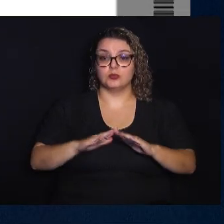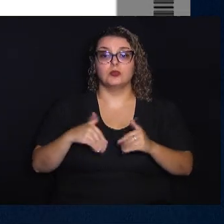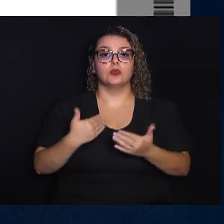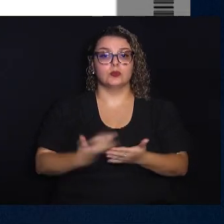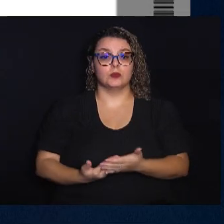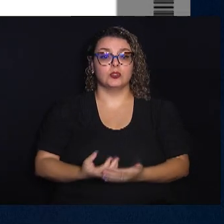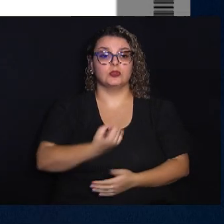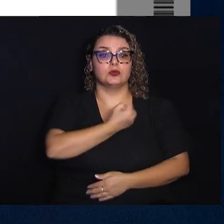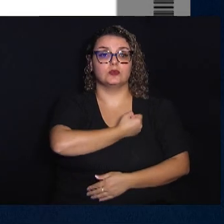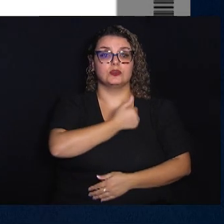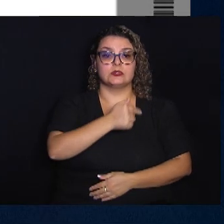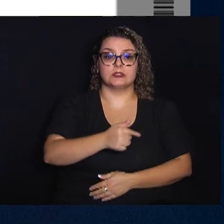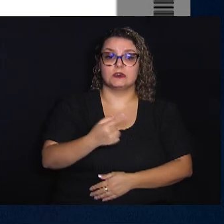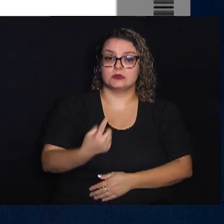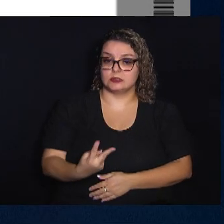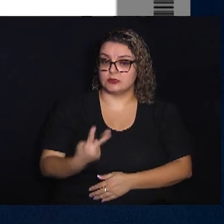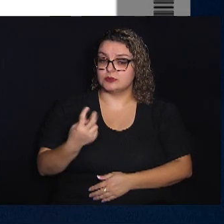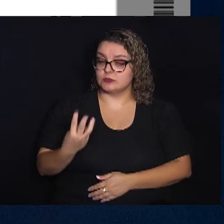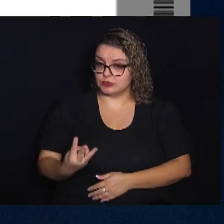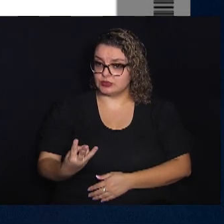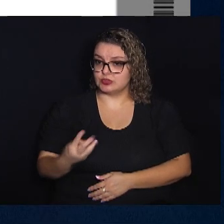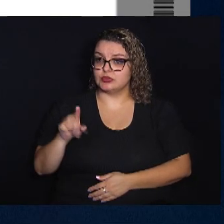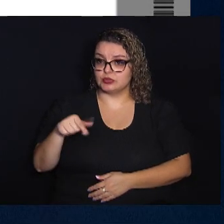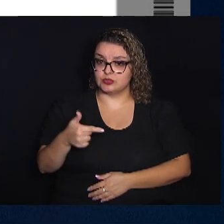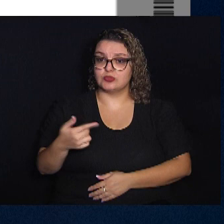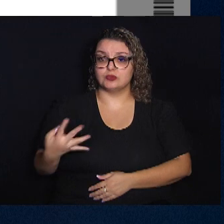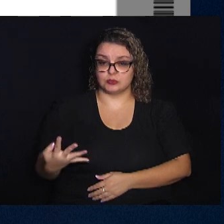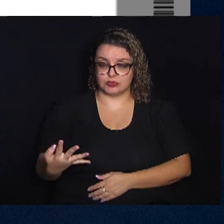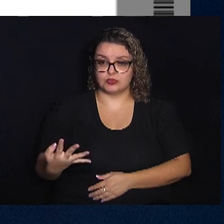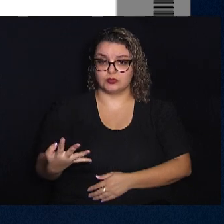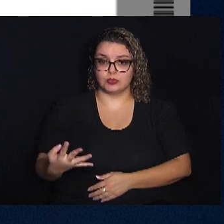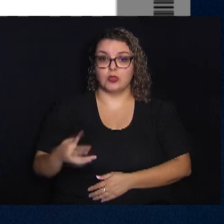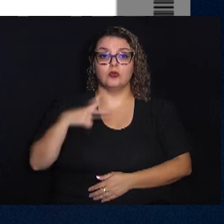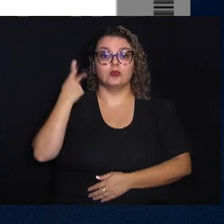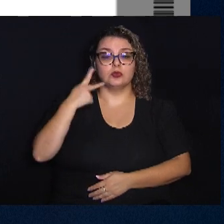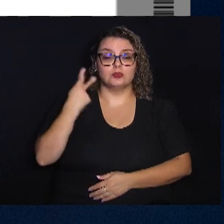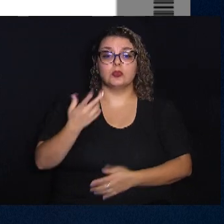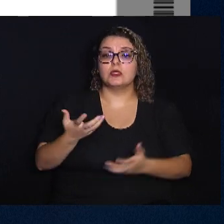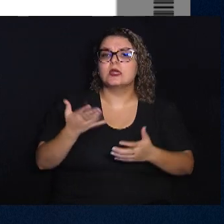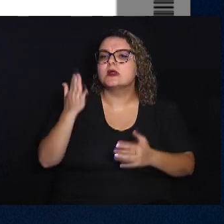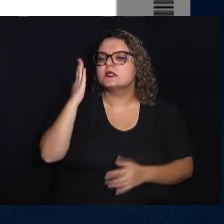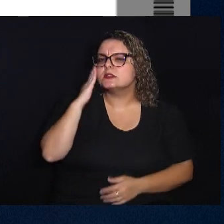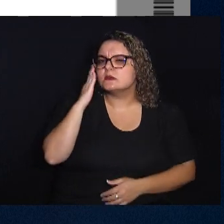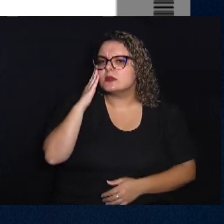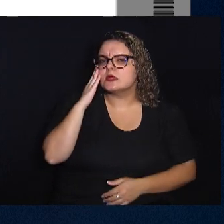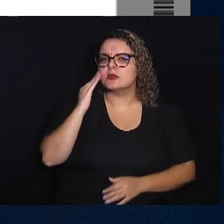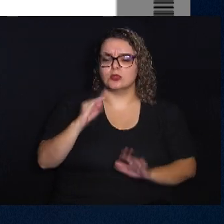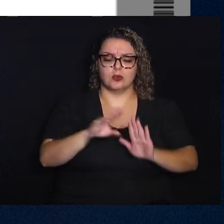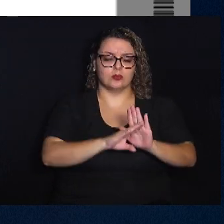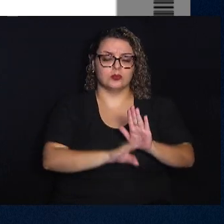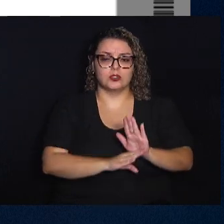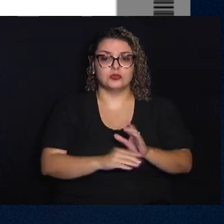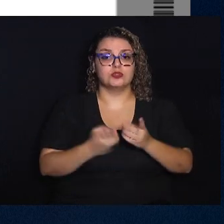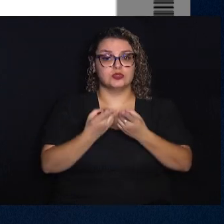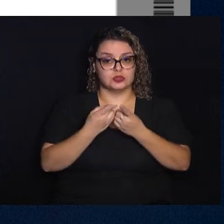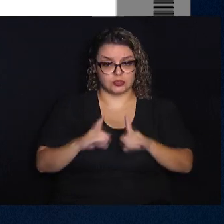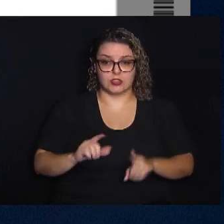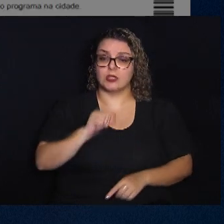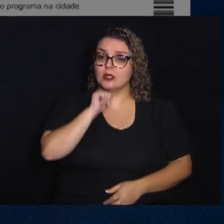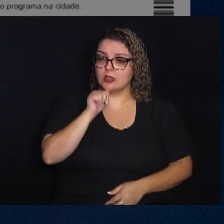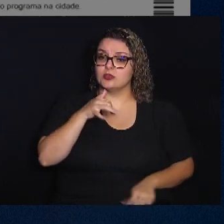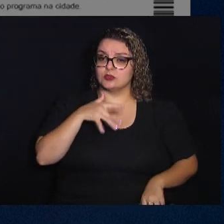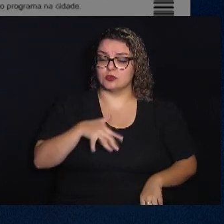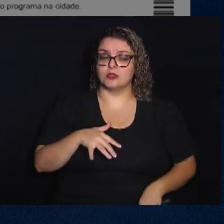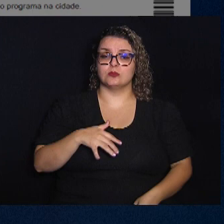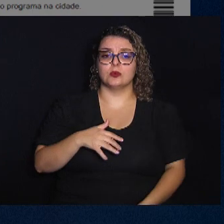de número 723 de 2024, o parlamentar quer saber sobre o programa Dignidade Menstrual.